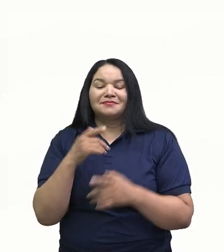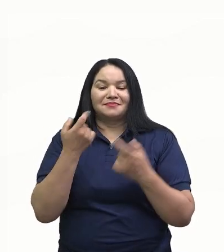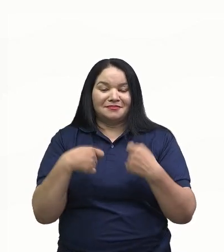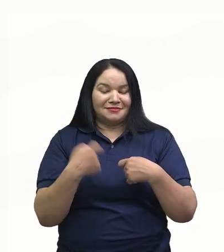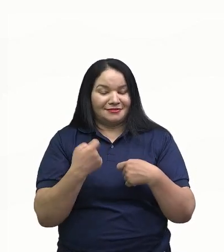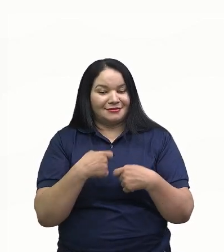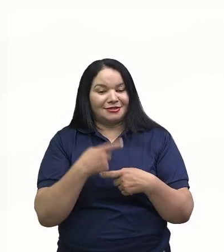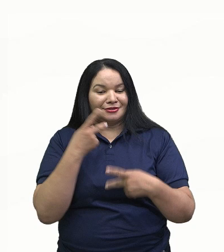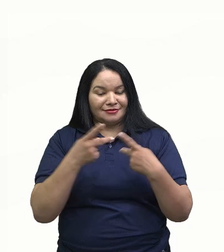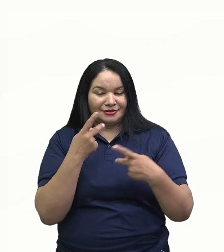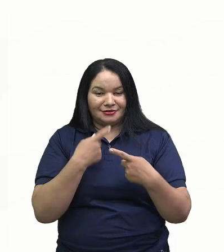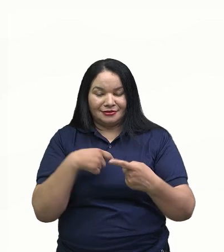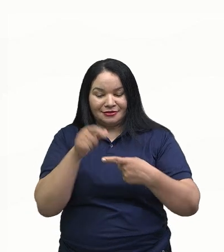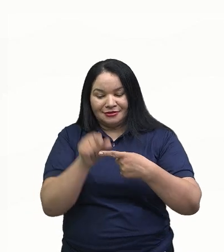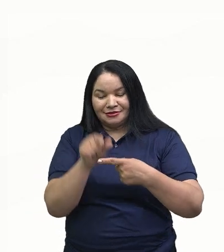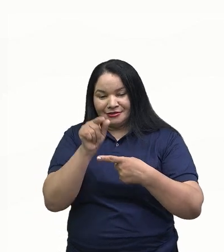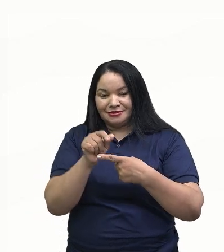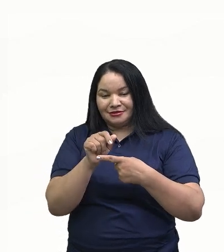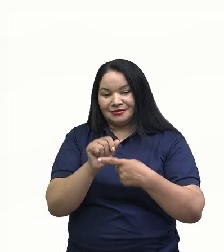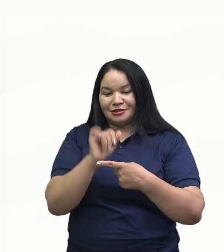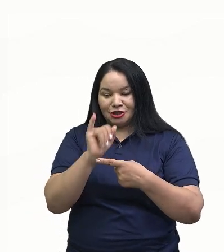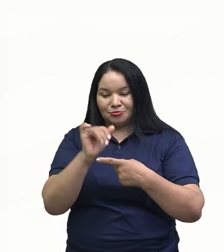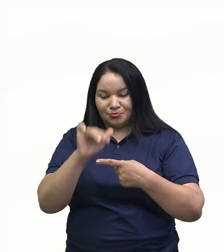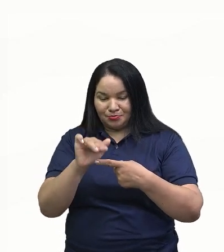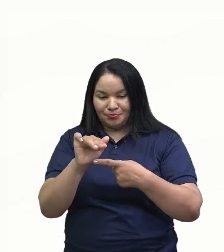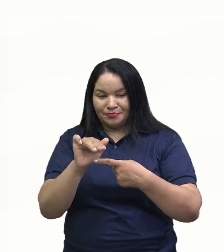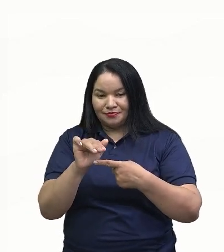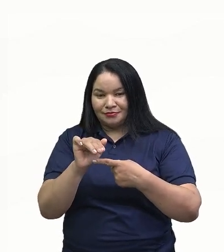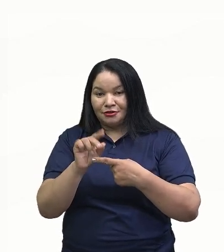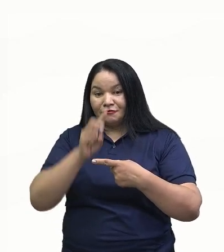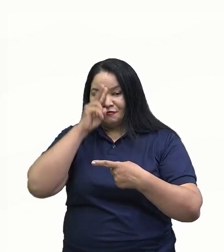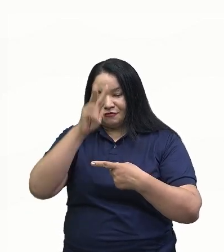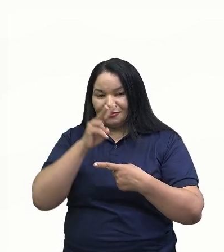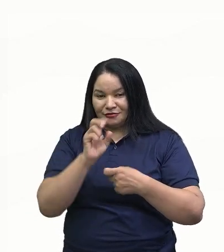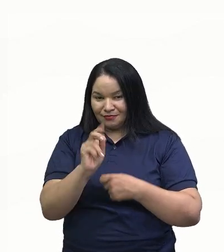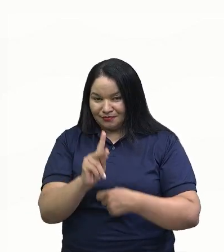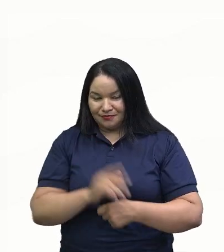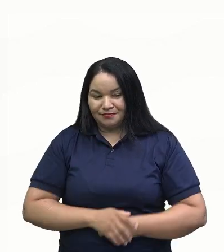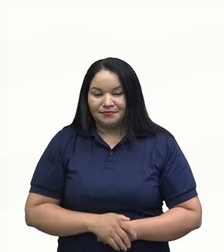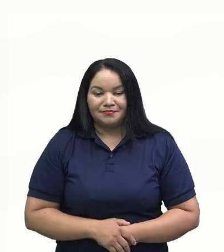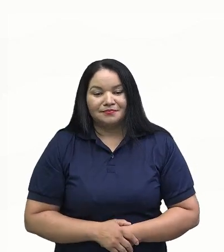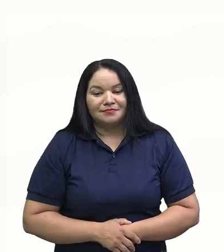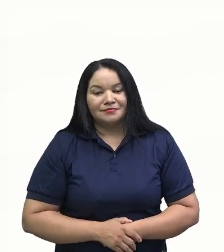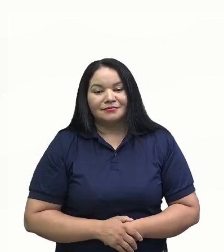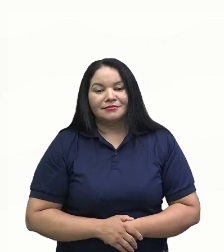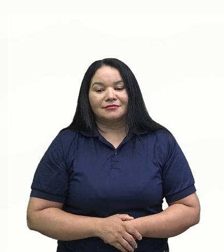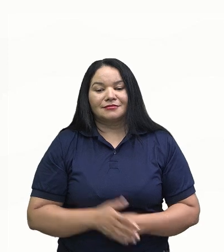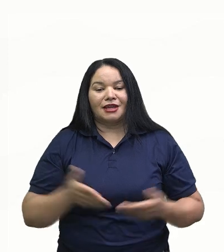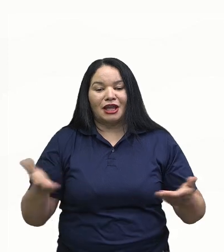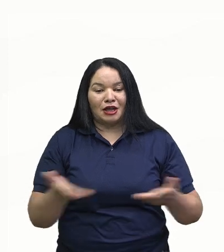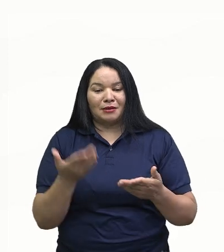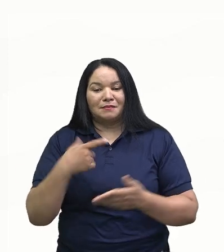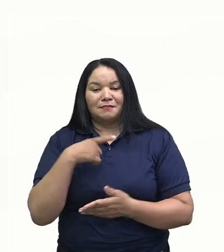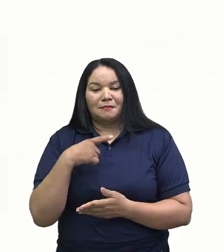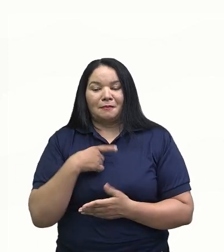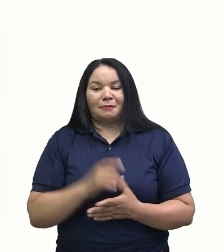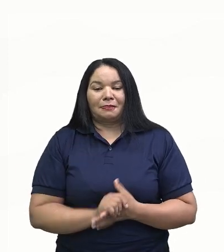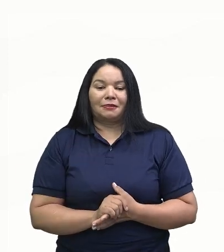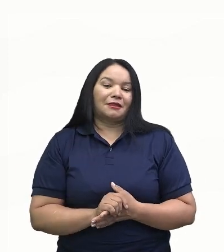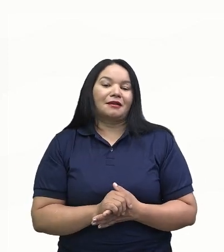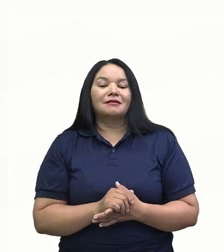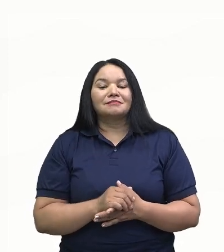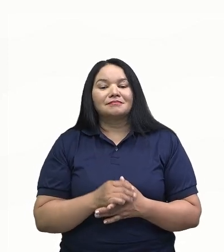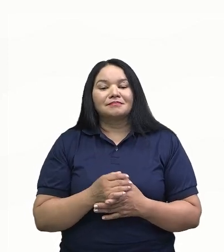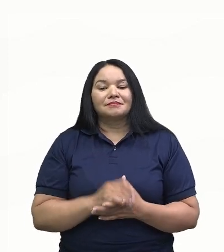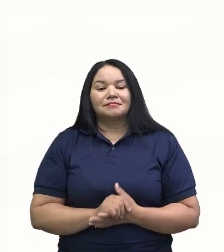tônico no I, no IN, ok? Muito bem. E agora nós temos os verbos